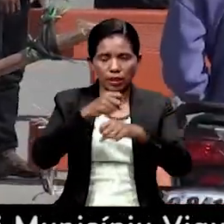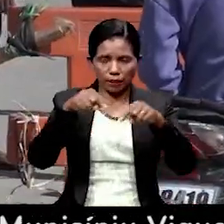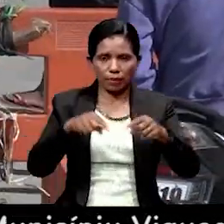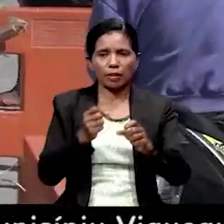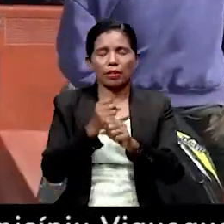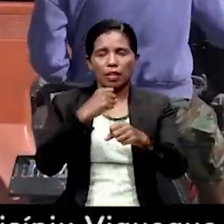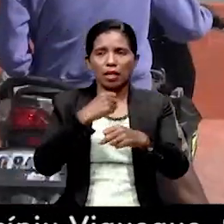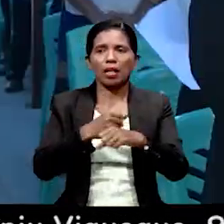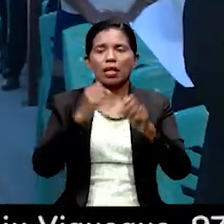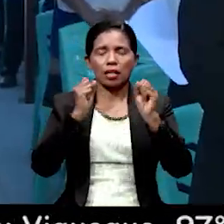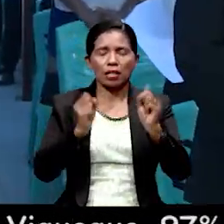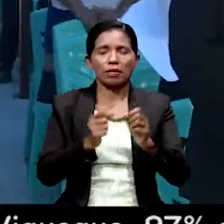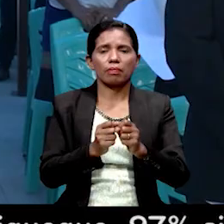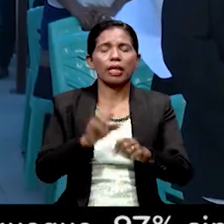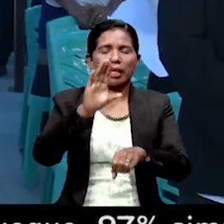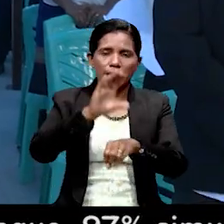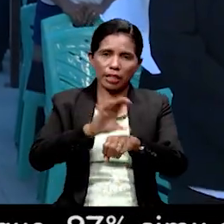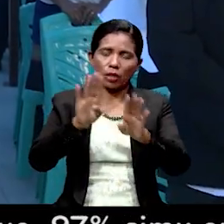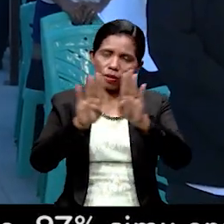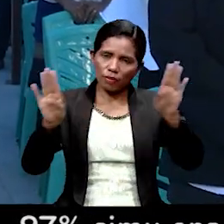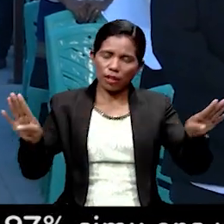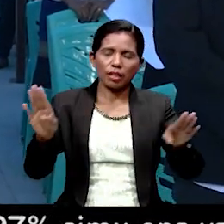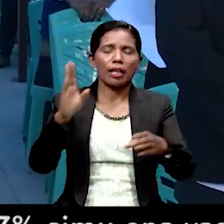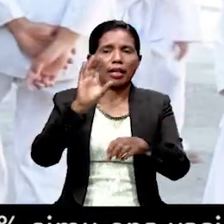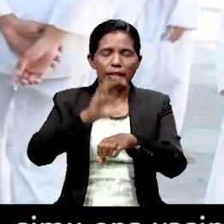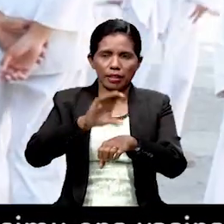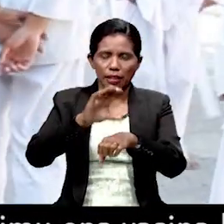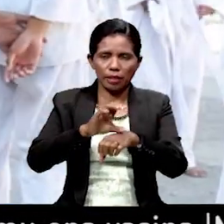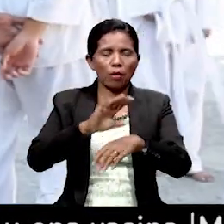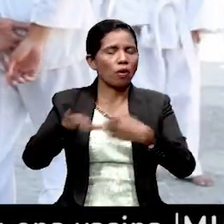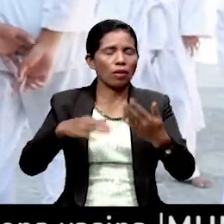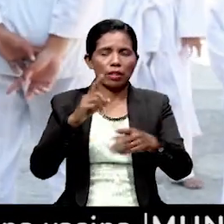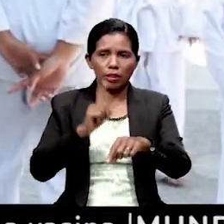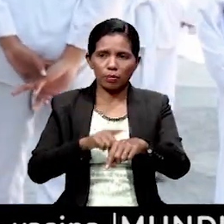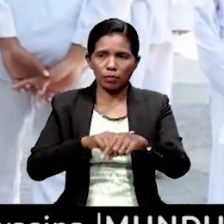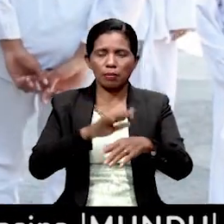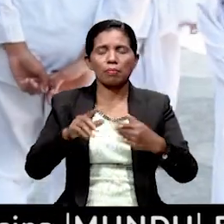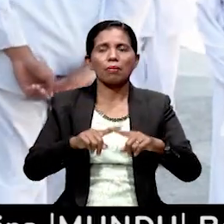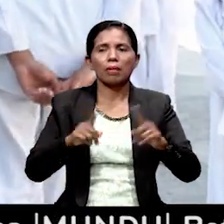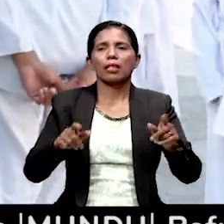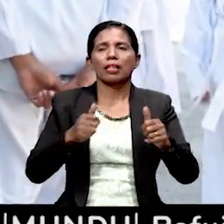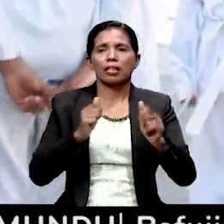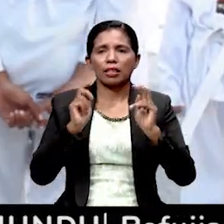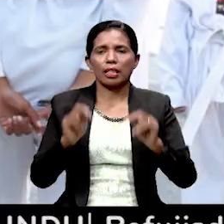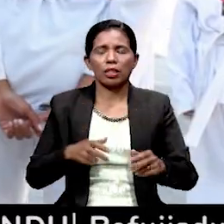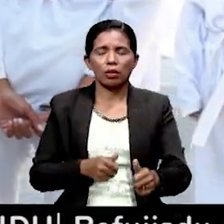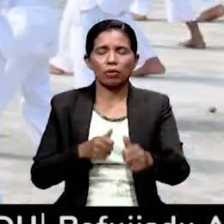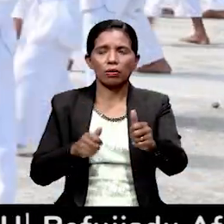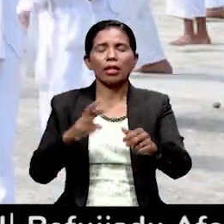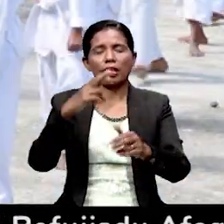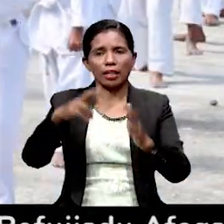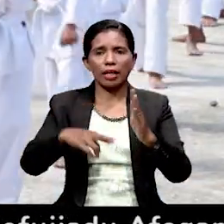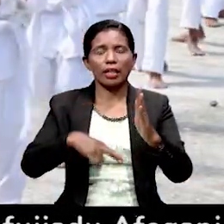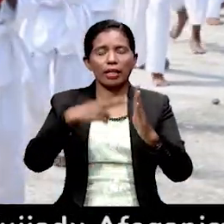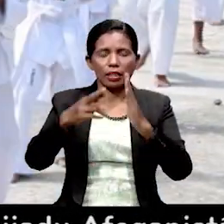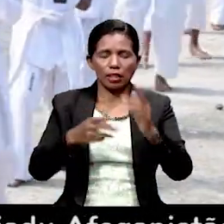realize evento religioso, social, cultural no desporto sira, mai beten ki cumpri medida sira prevenção no controlo